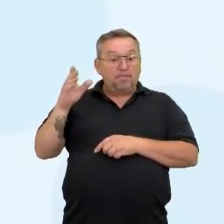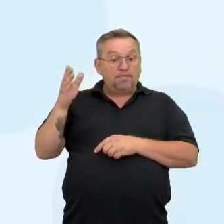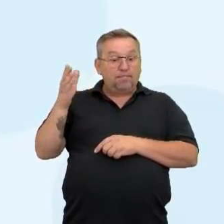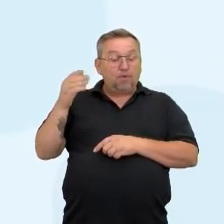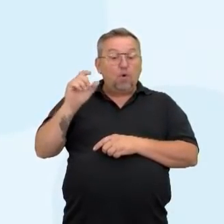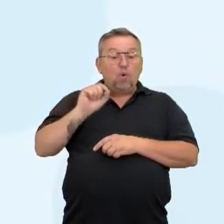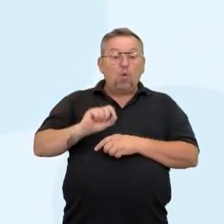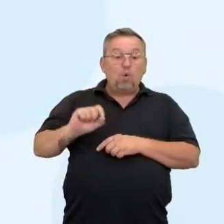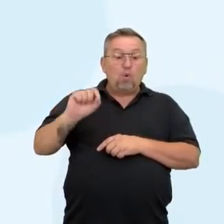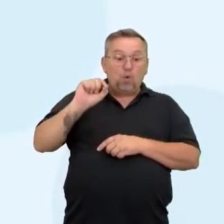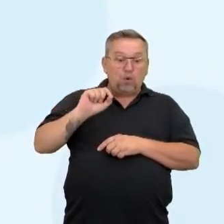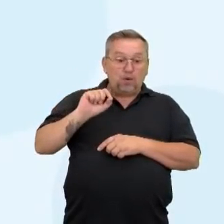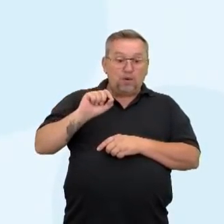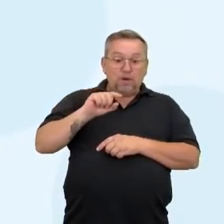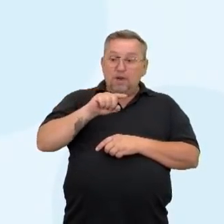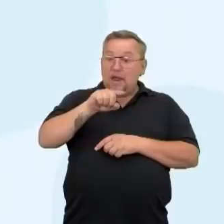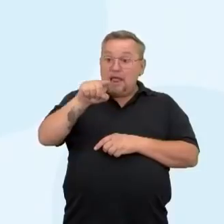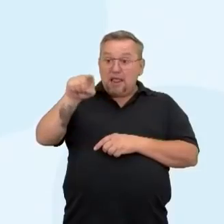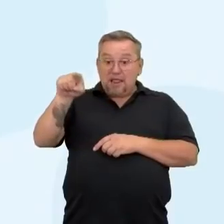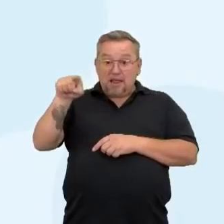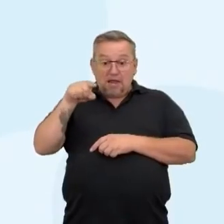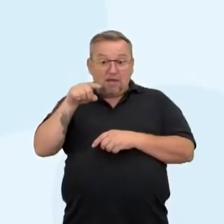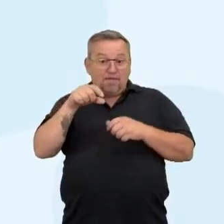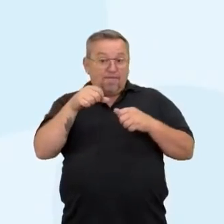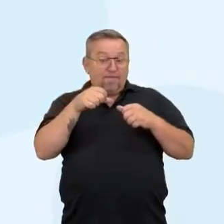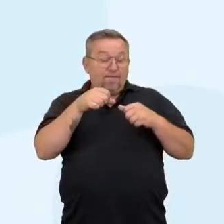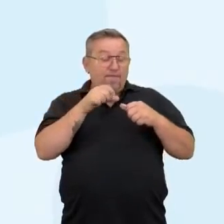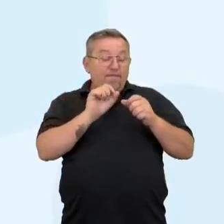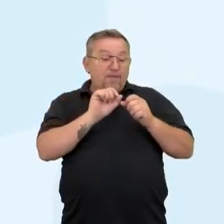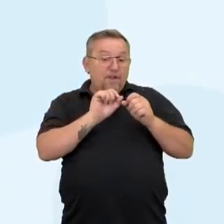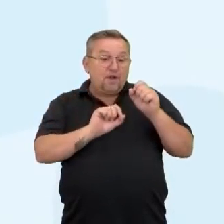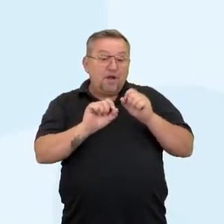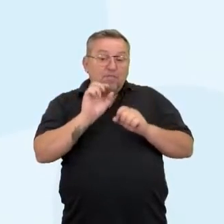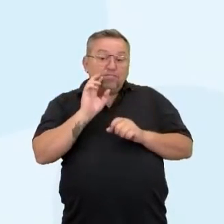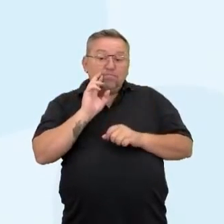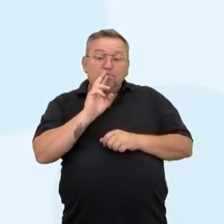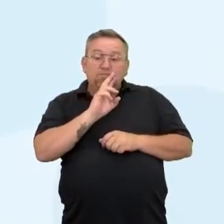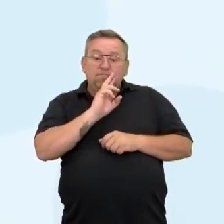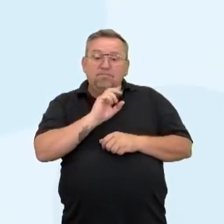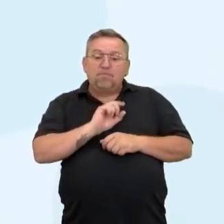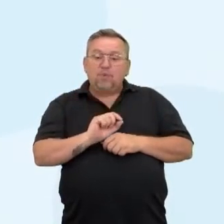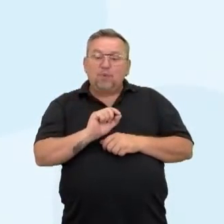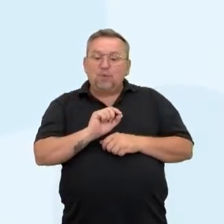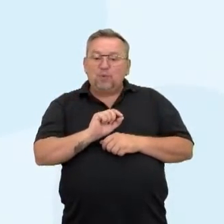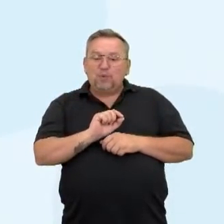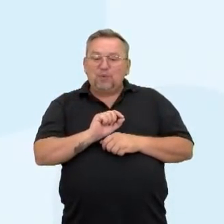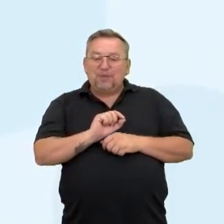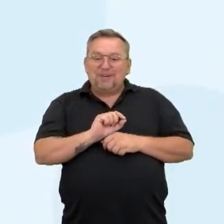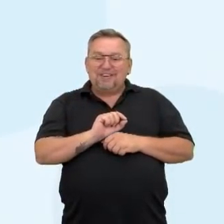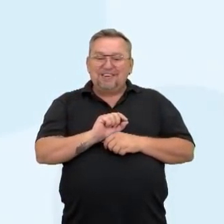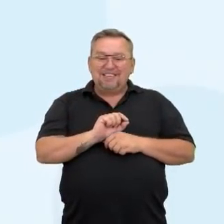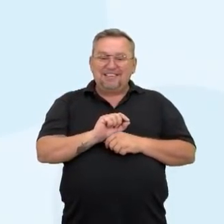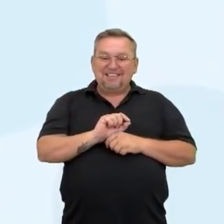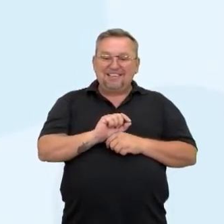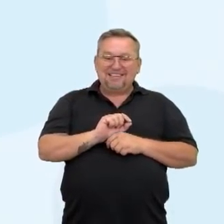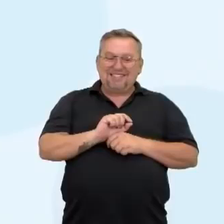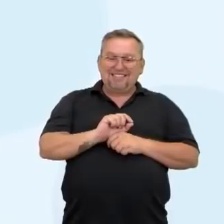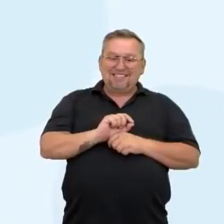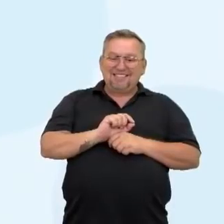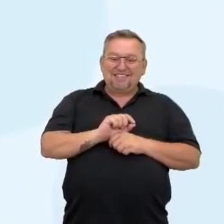O que eles fizeram no restaurante? Foram no restaurante fazer o quê, né?